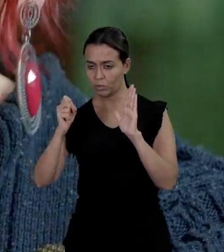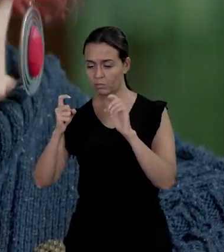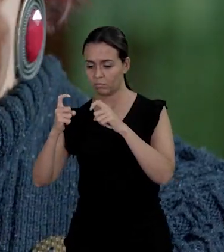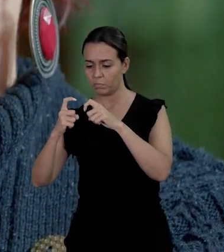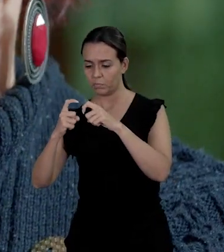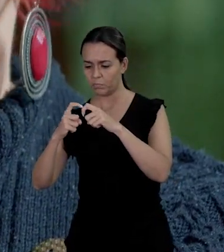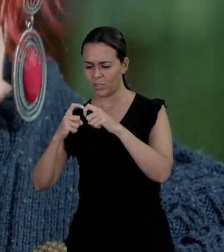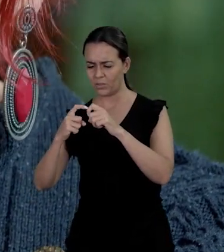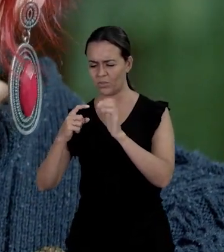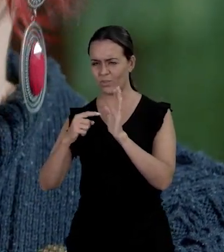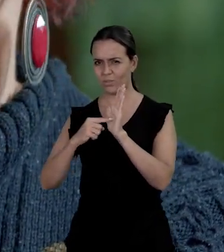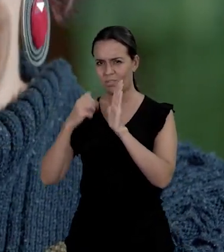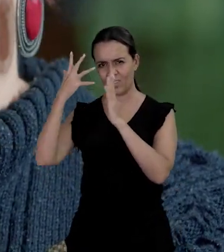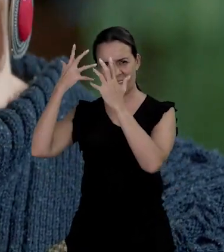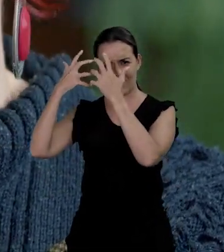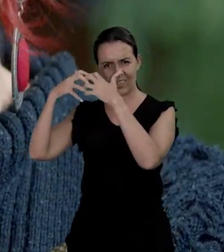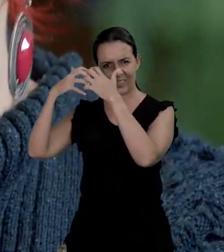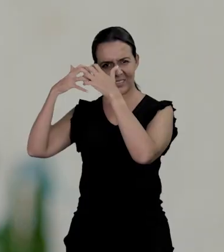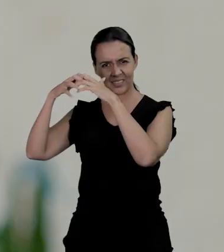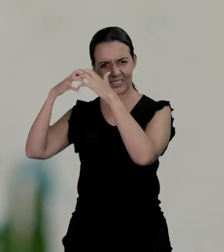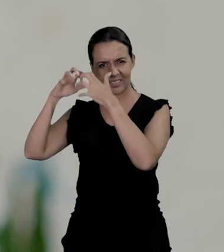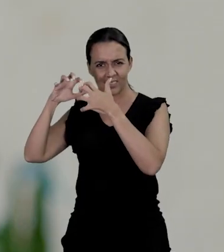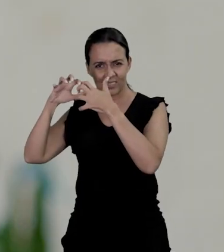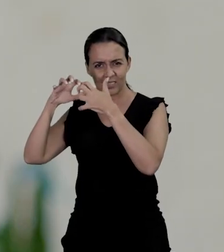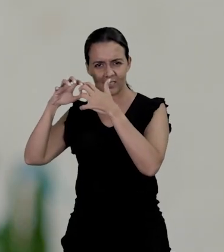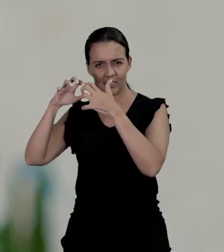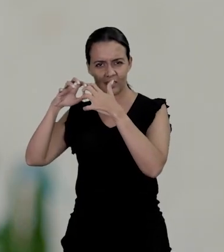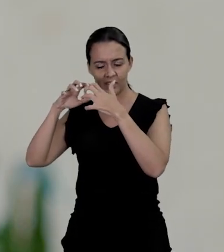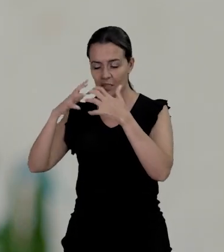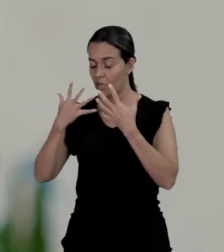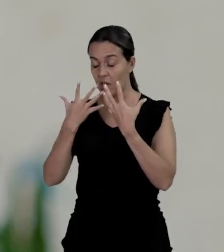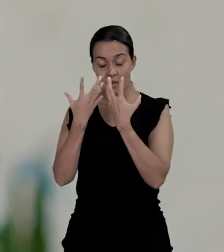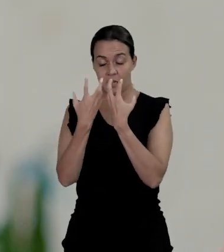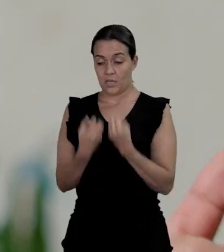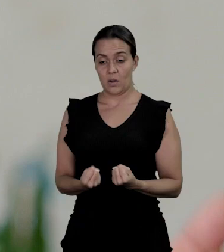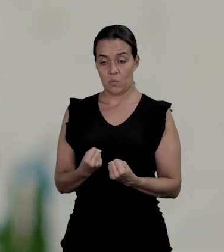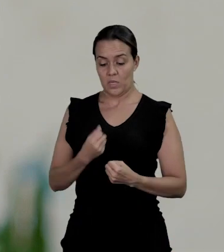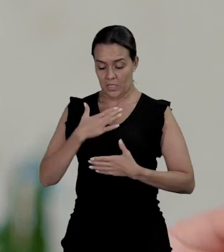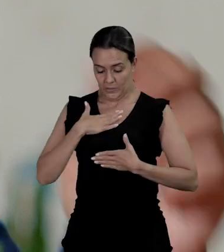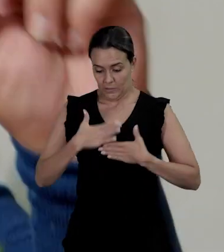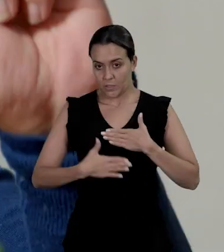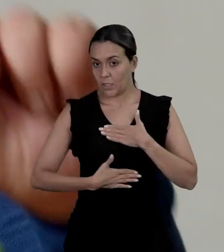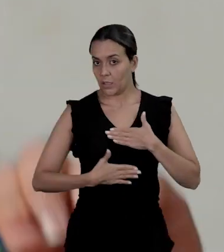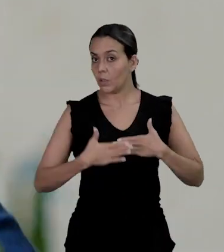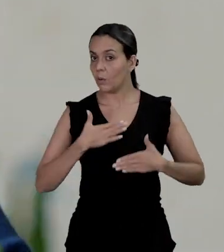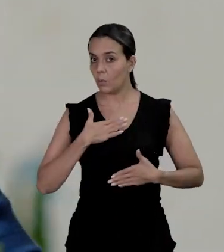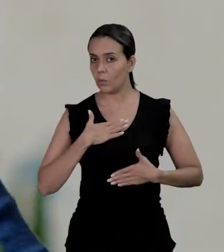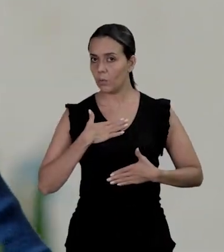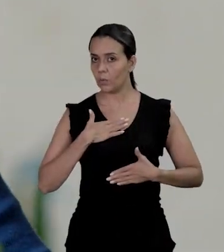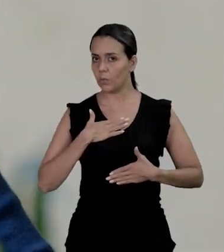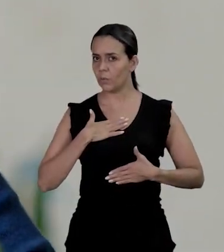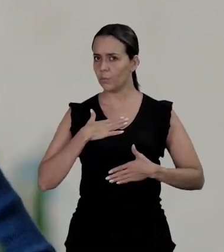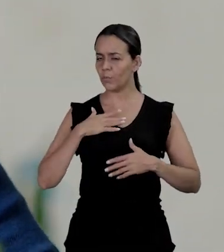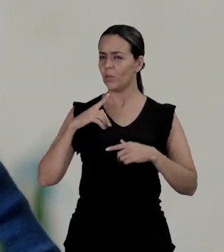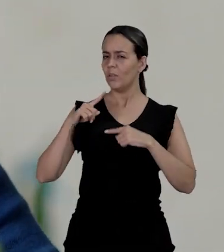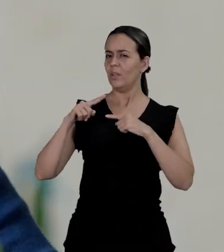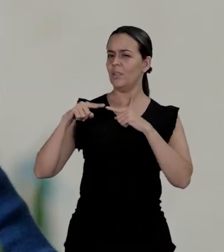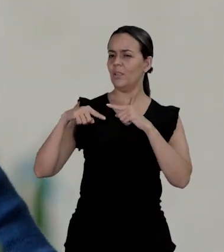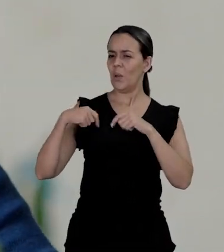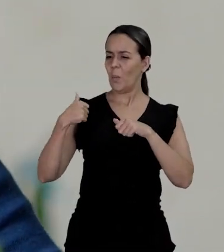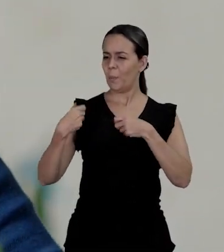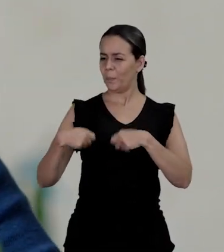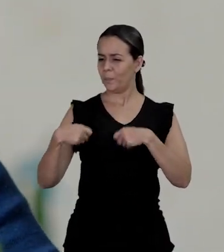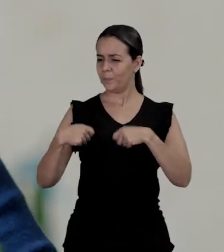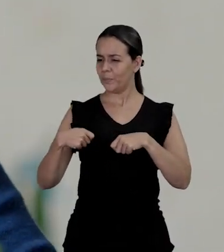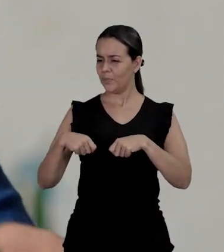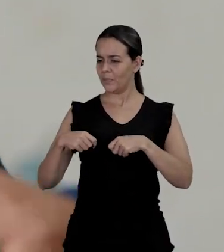que a pessoa ela tem um transtorno mental que faz com que ela não consiga aceitar a sua realidade corporal. Então você teria